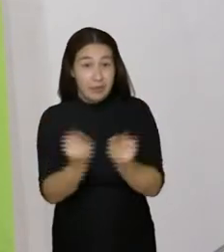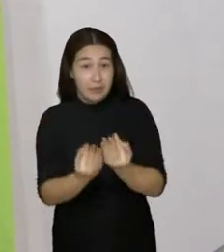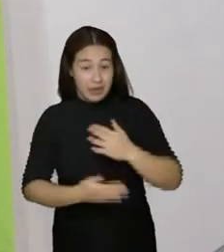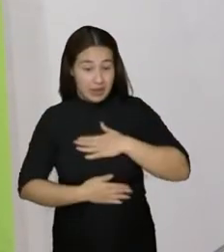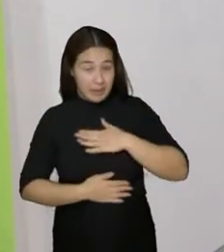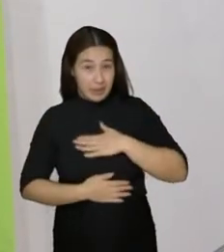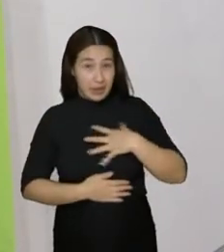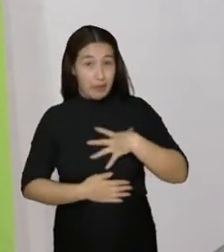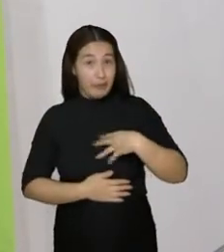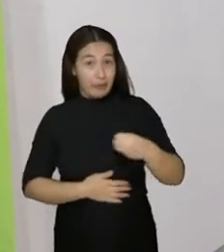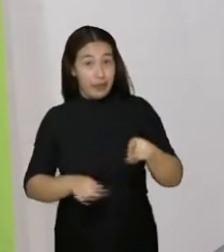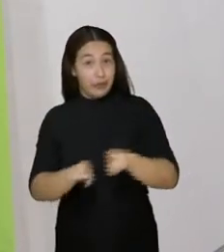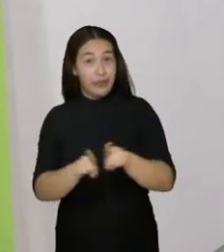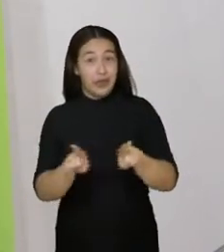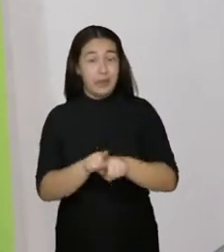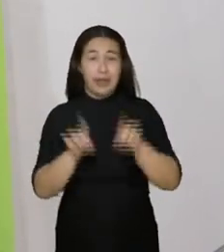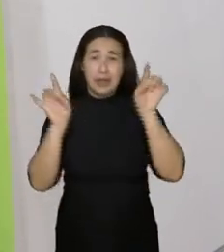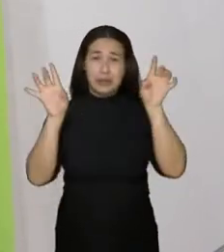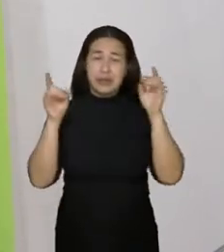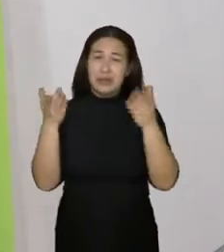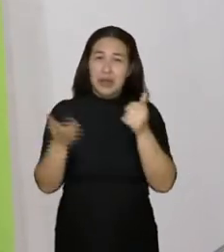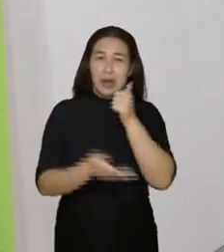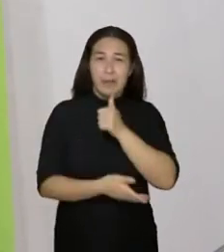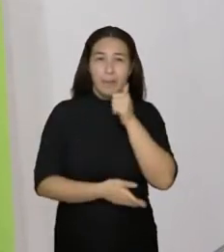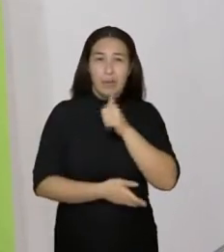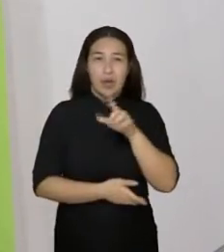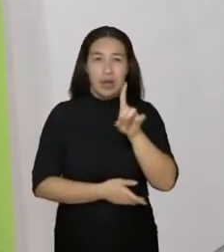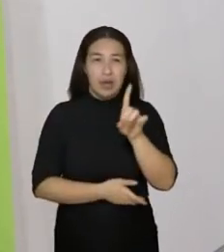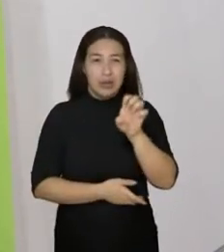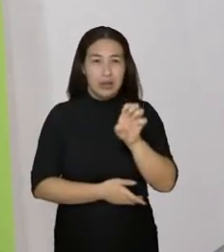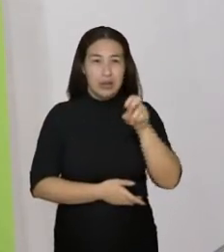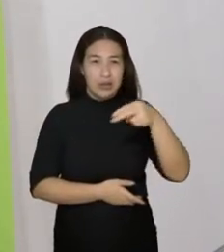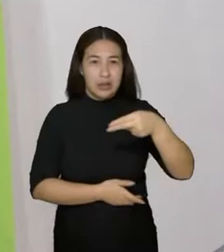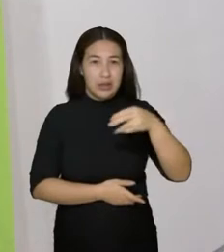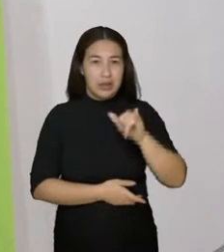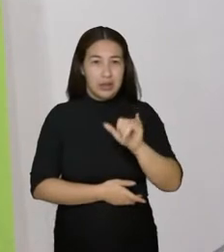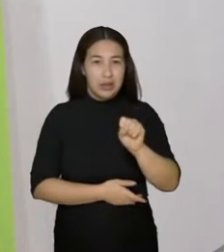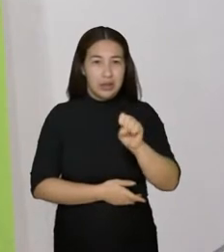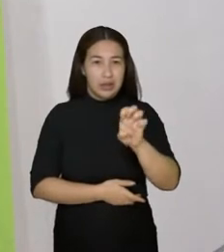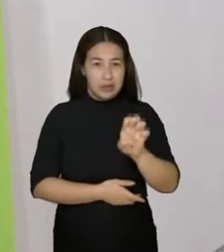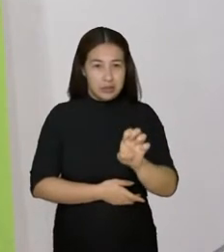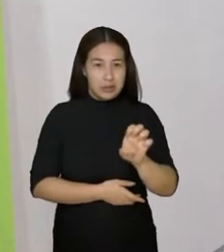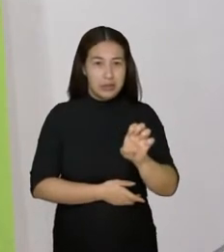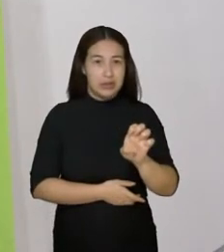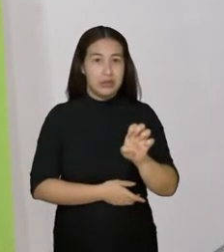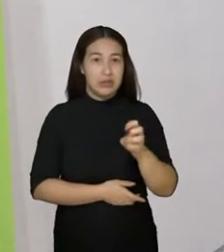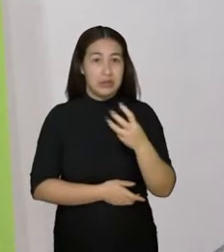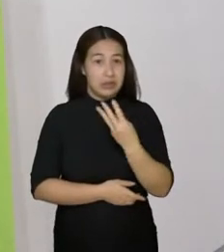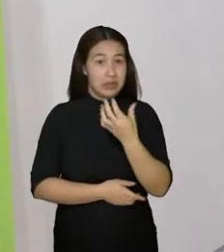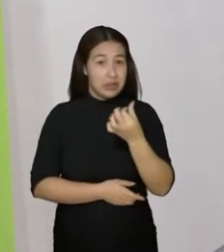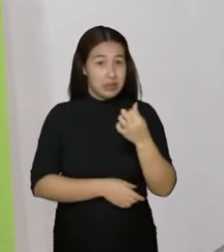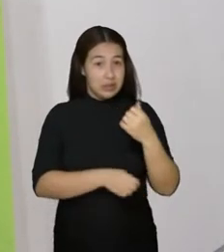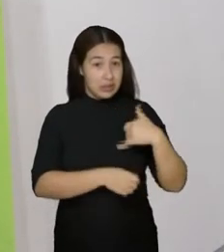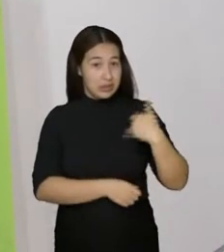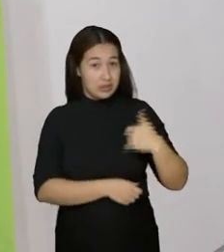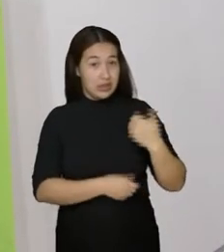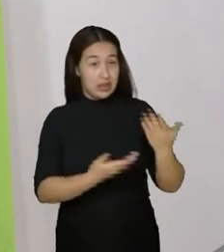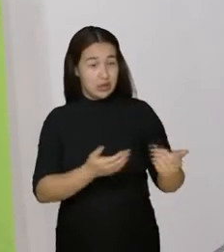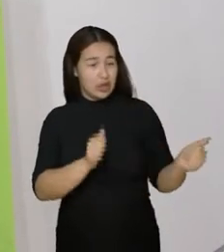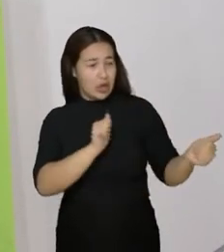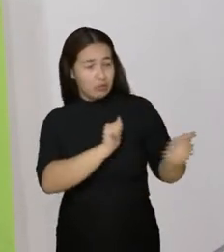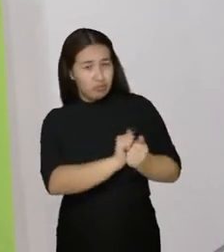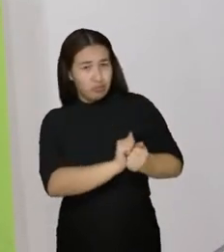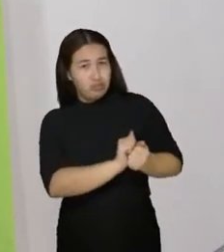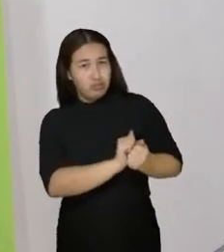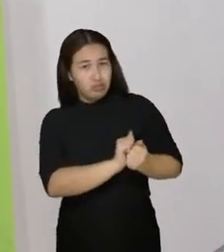aos filhos mais especial a Denise 36 anos parceira de caminhada e que teve comigo a